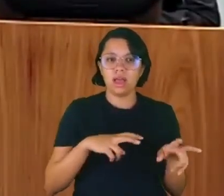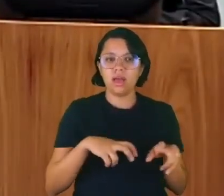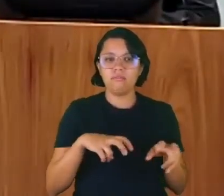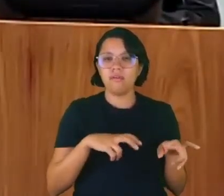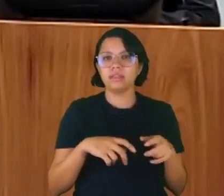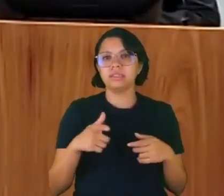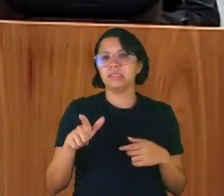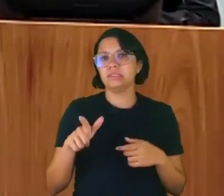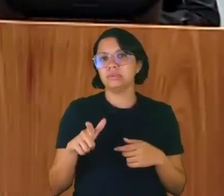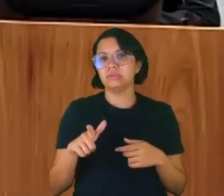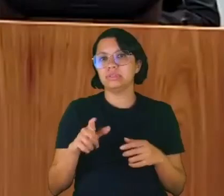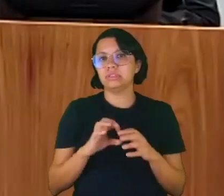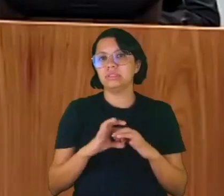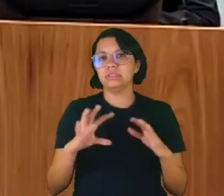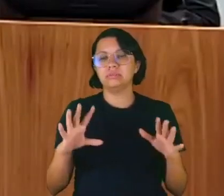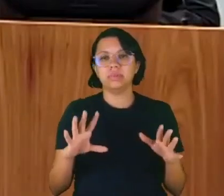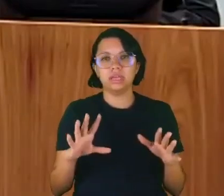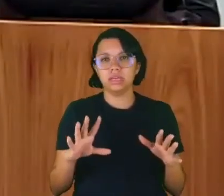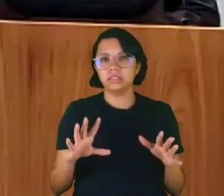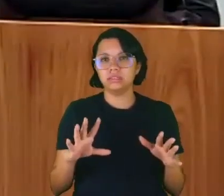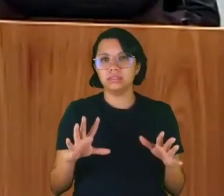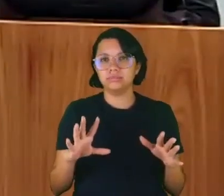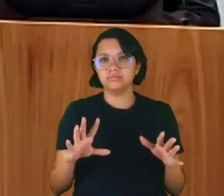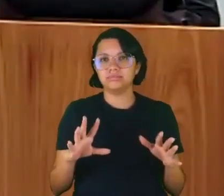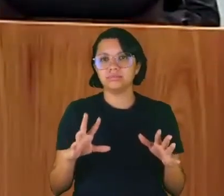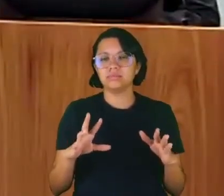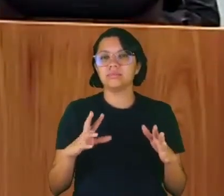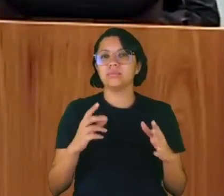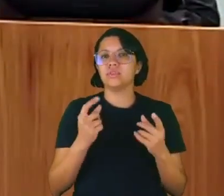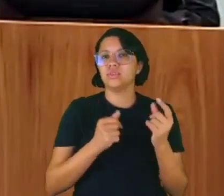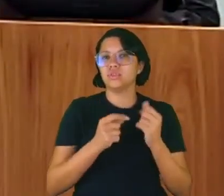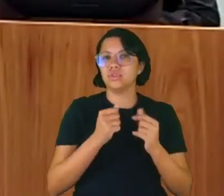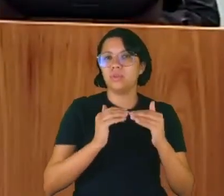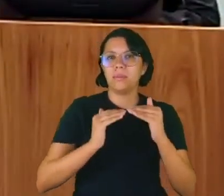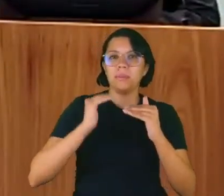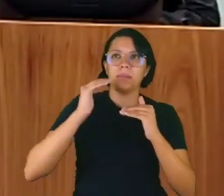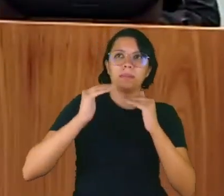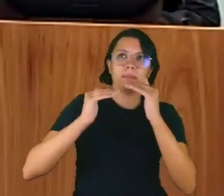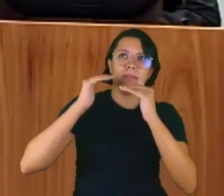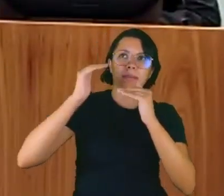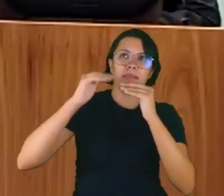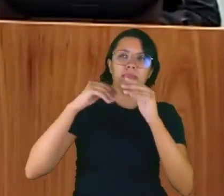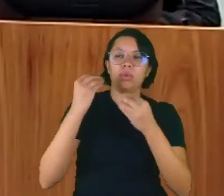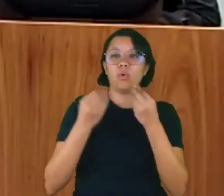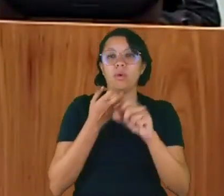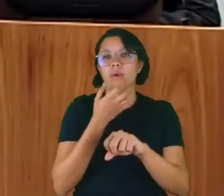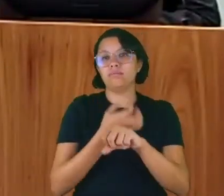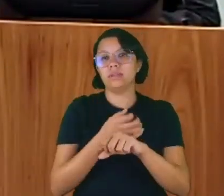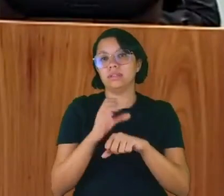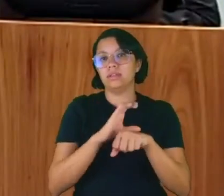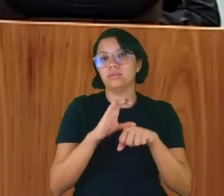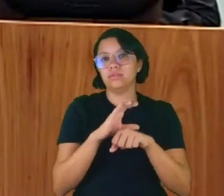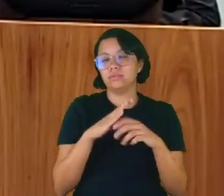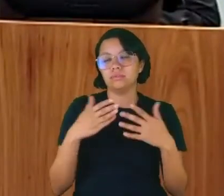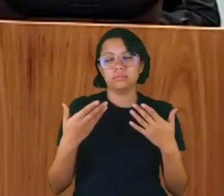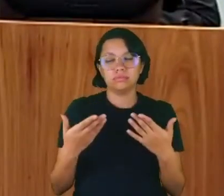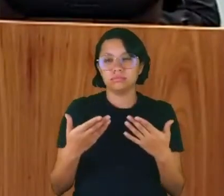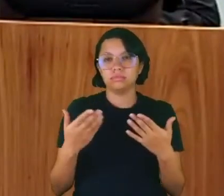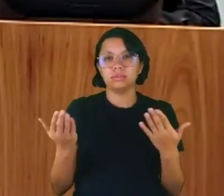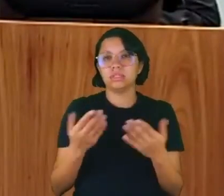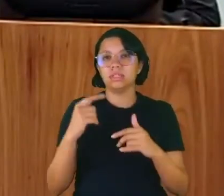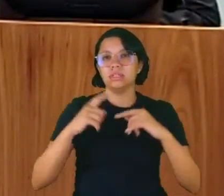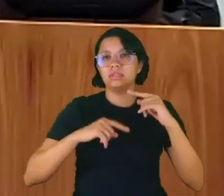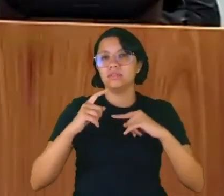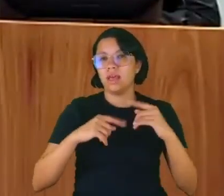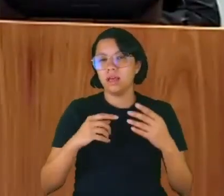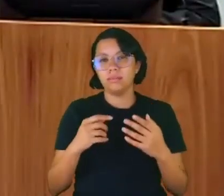dispensa de recurso, então tudo aquilo ia subindo, e como era matéria constitucional, Então, esses